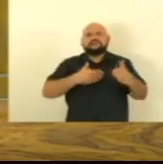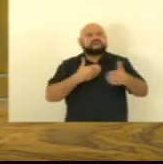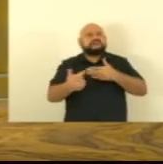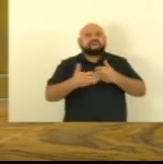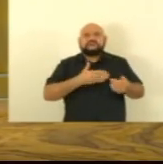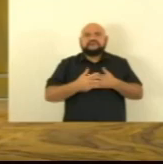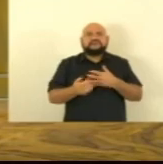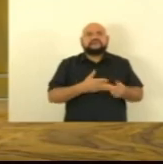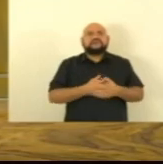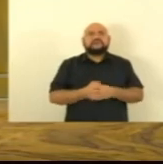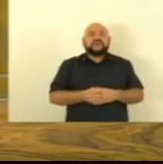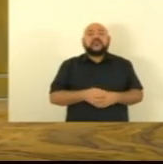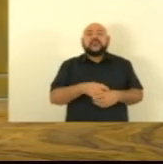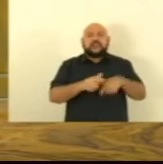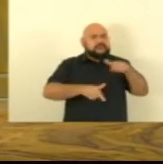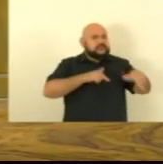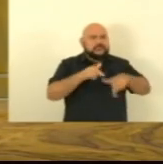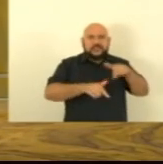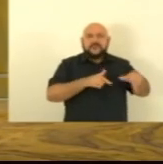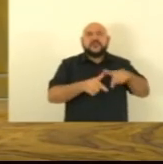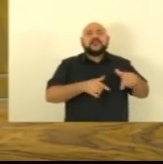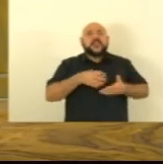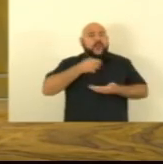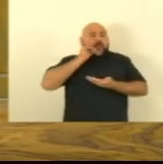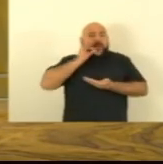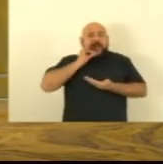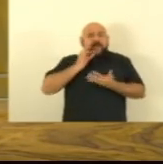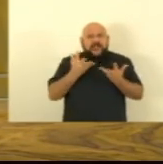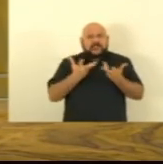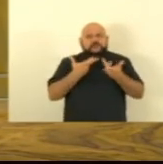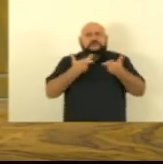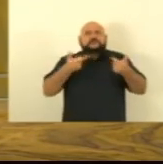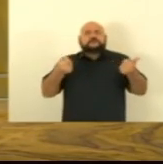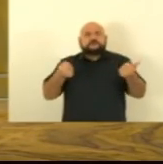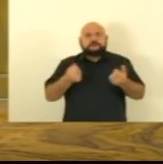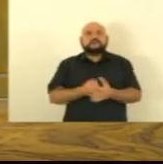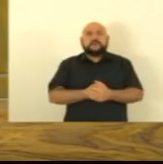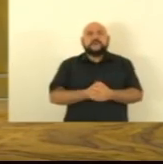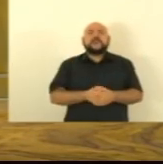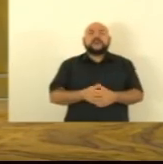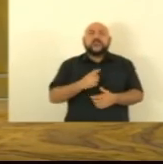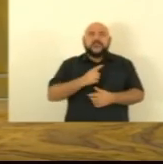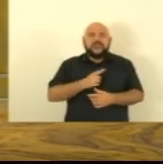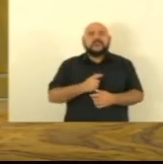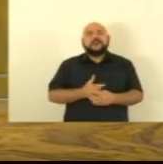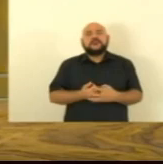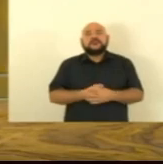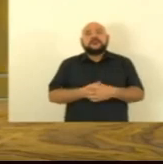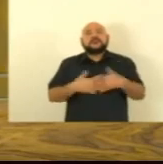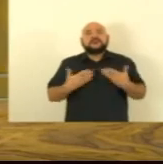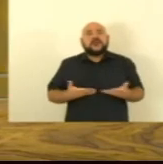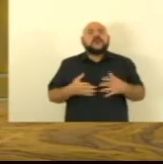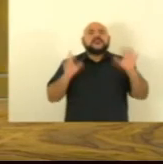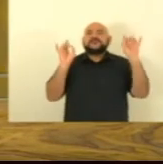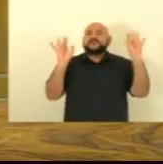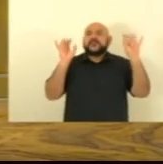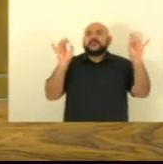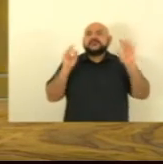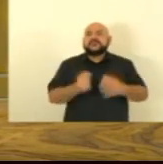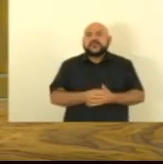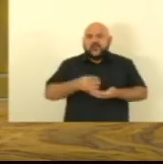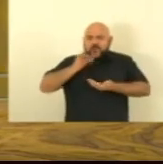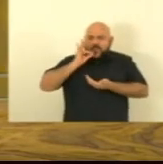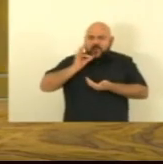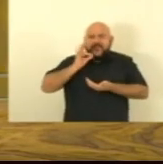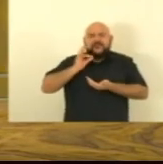boa qualidade, inclusive cafés de qualidade, cafés especiais para colocar na nossa mesa